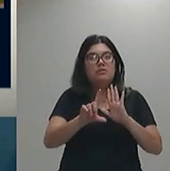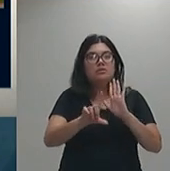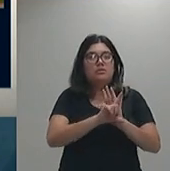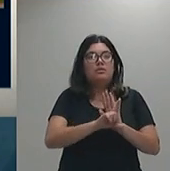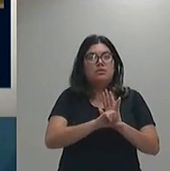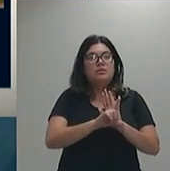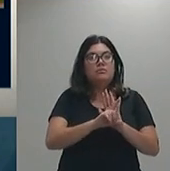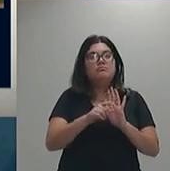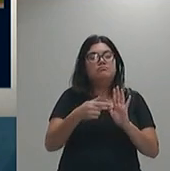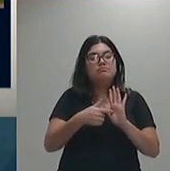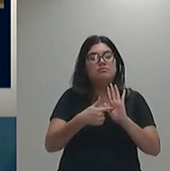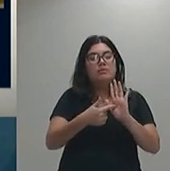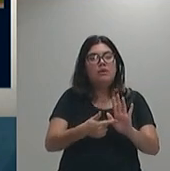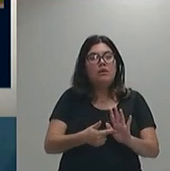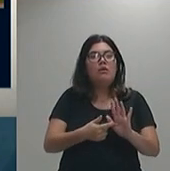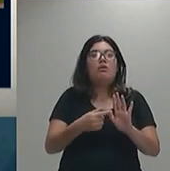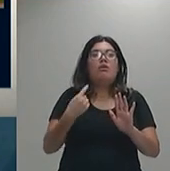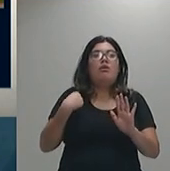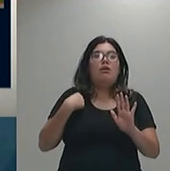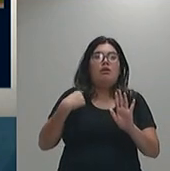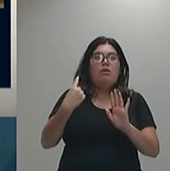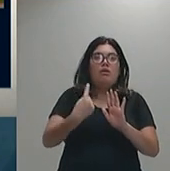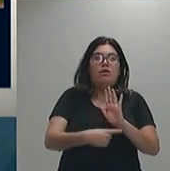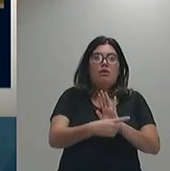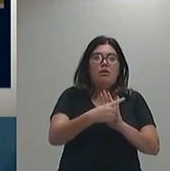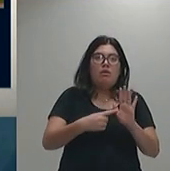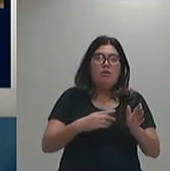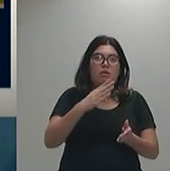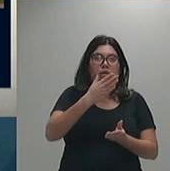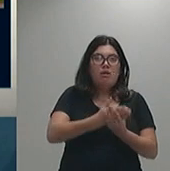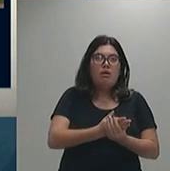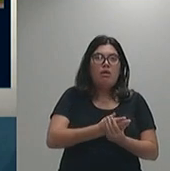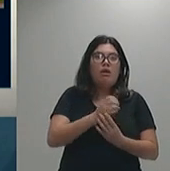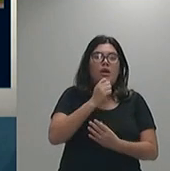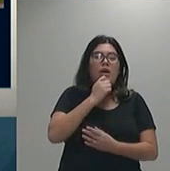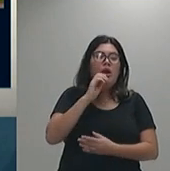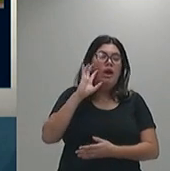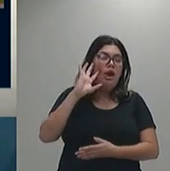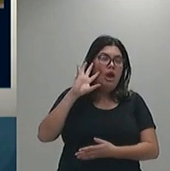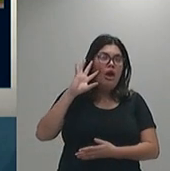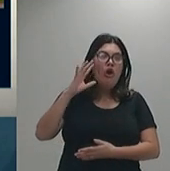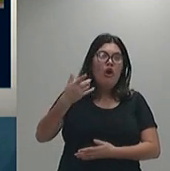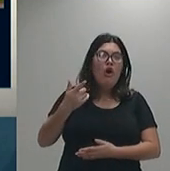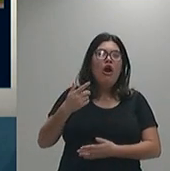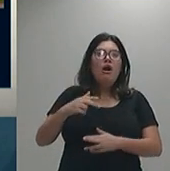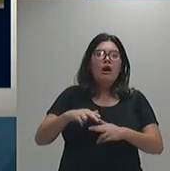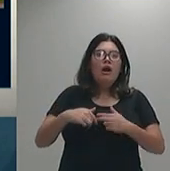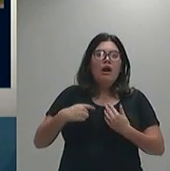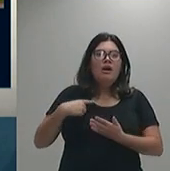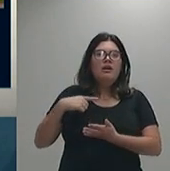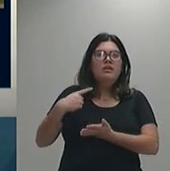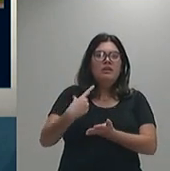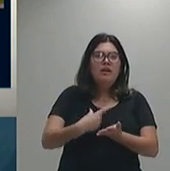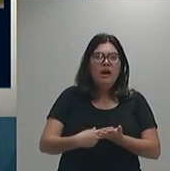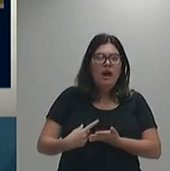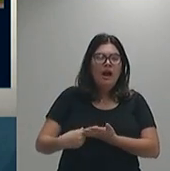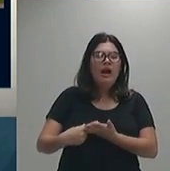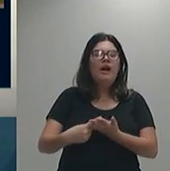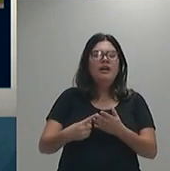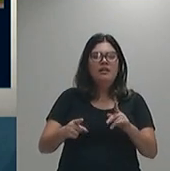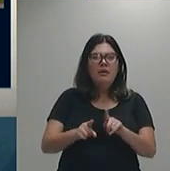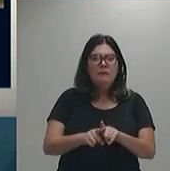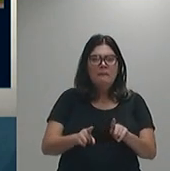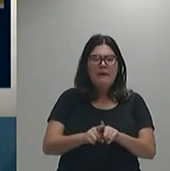preliminarmente o extingo o processo sem resolução do mérito por ilegitimidade passiva e vencida